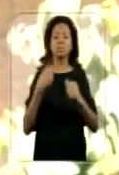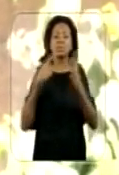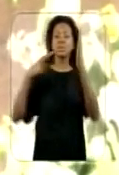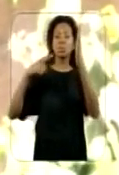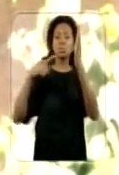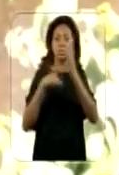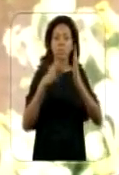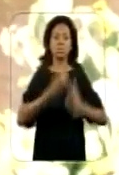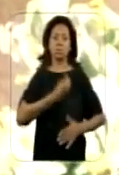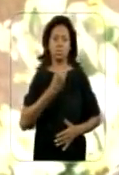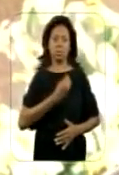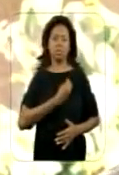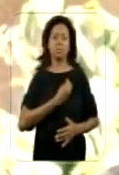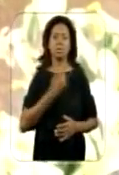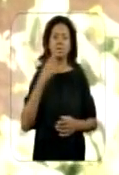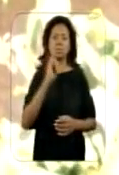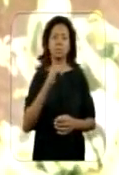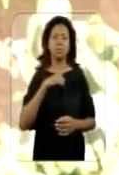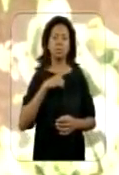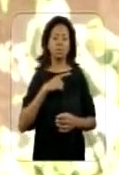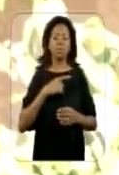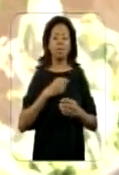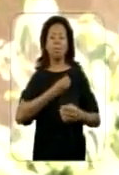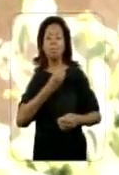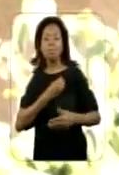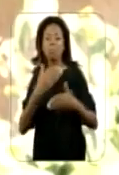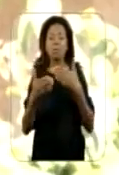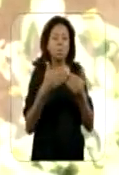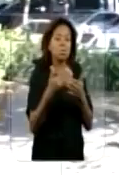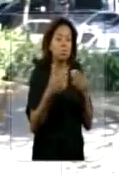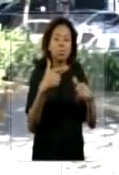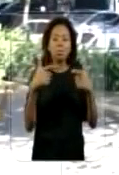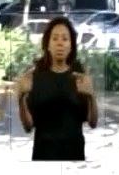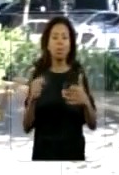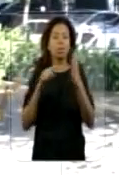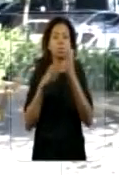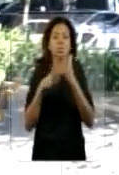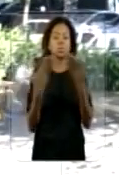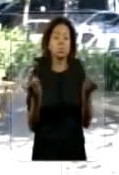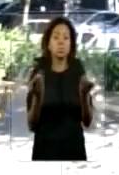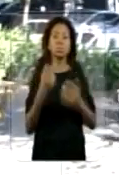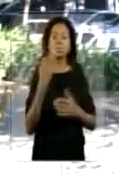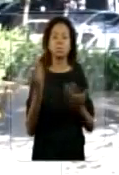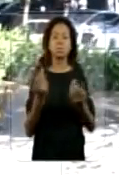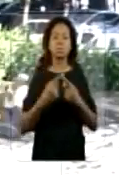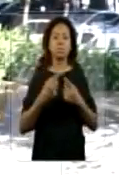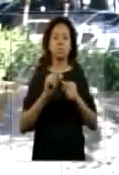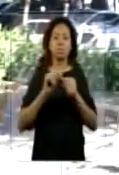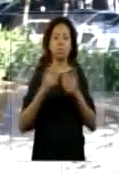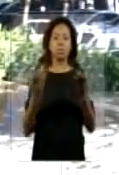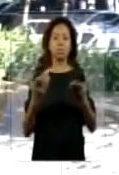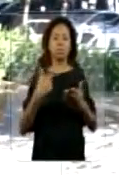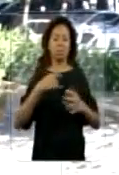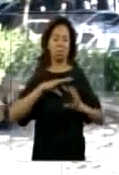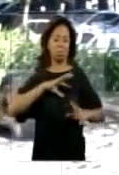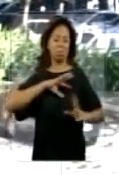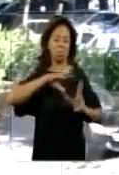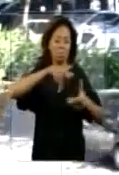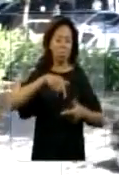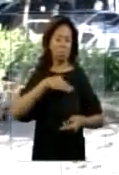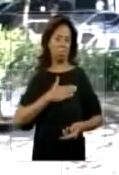focar ela pro lugar certo. Porque quando você é rebelde sem causa, não faz sentido mesmo, não. Né? Você, eu vou escutar rock, fazer isso aqui lá, porque eu não gosto do